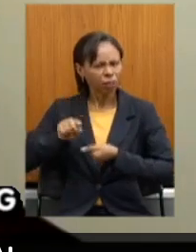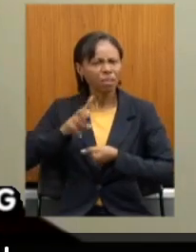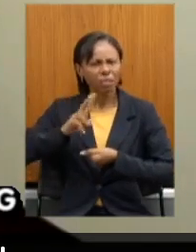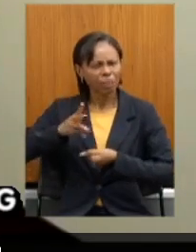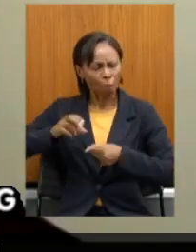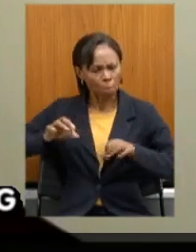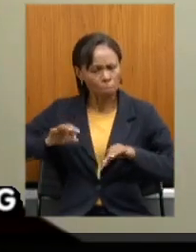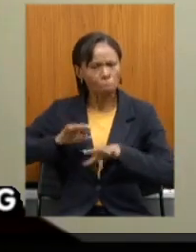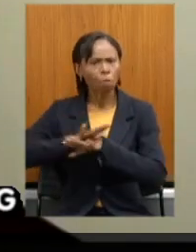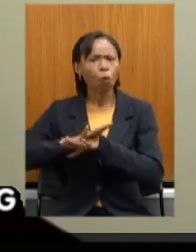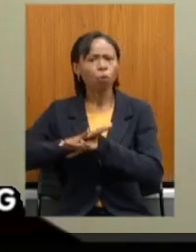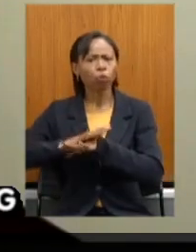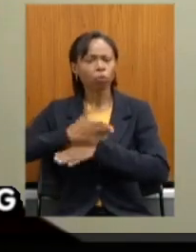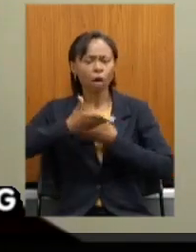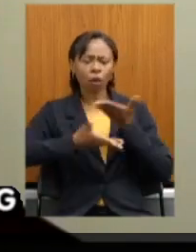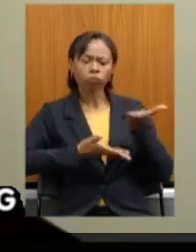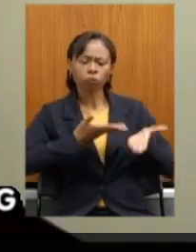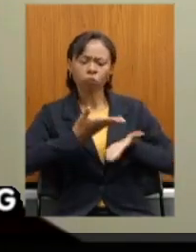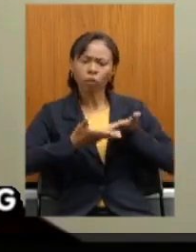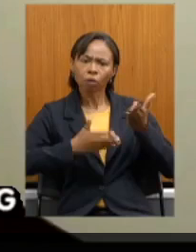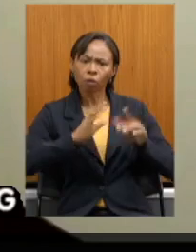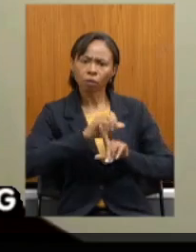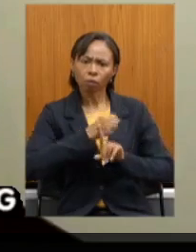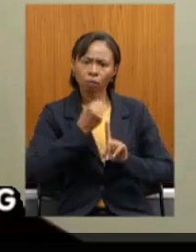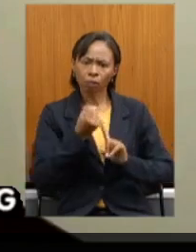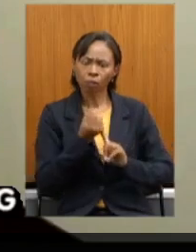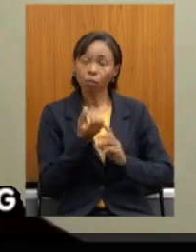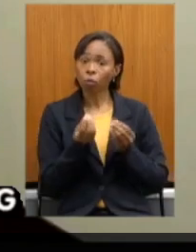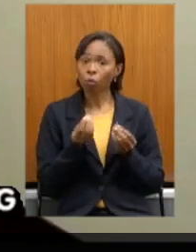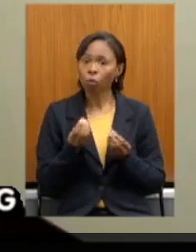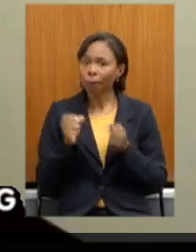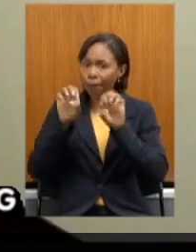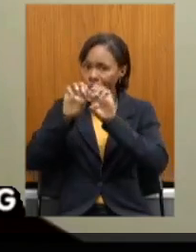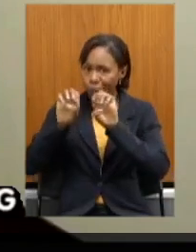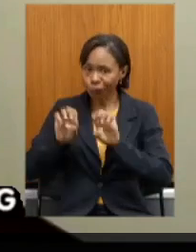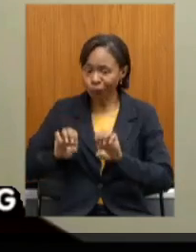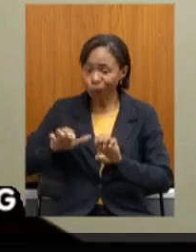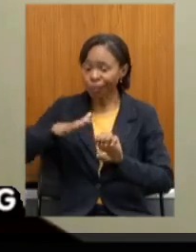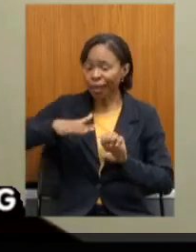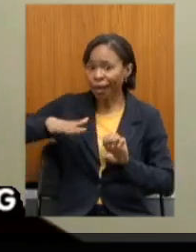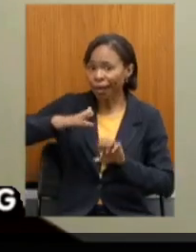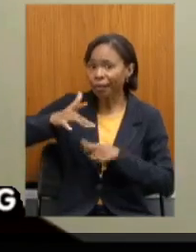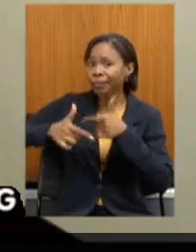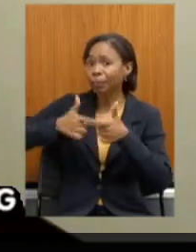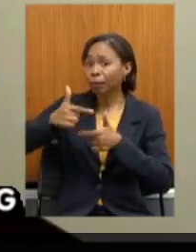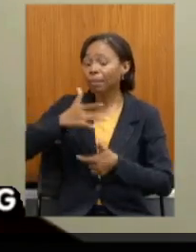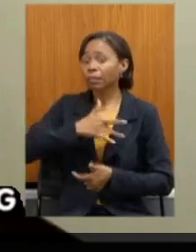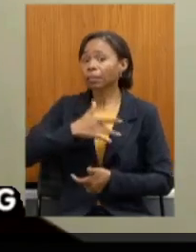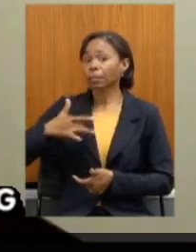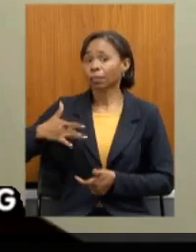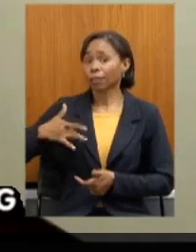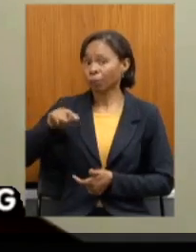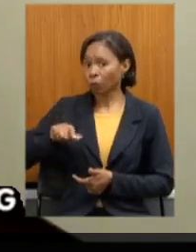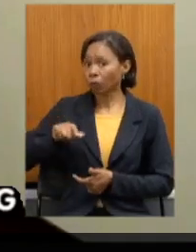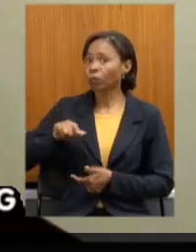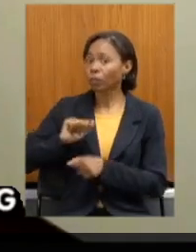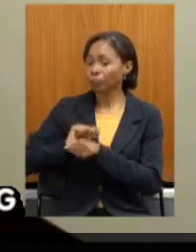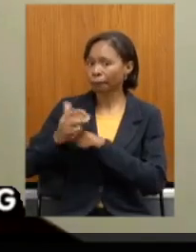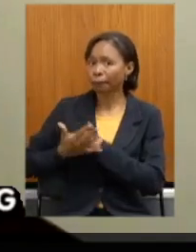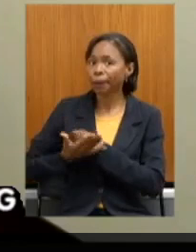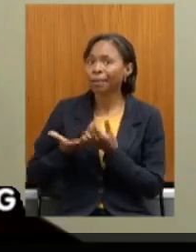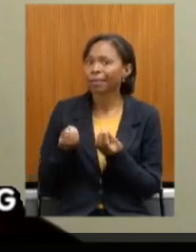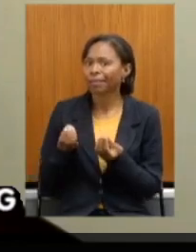à sociedade. Veja as condições de trabalho de nossos servidores da saúde na pandemia, dos professores